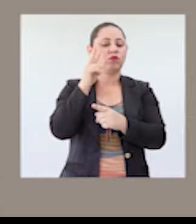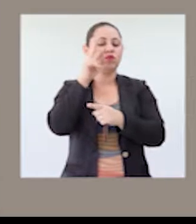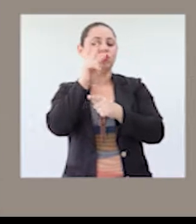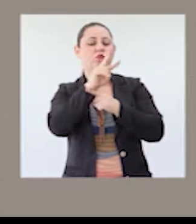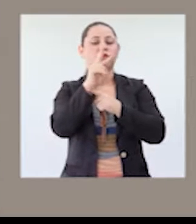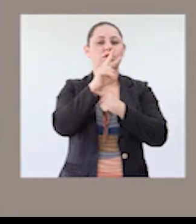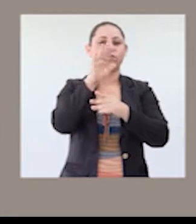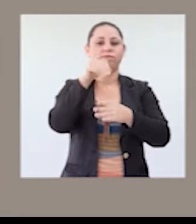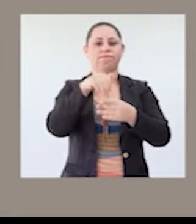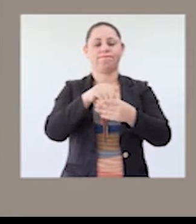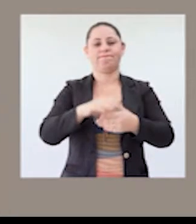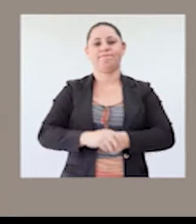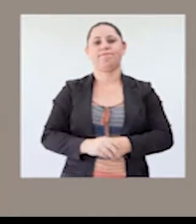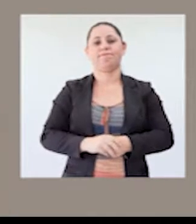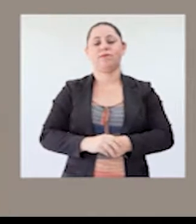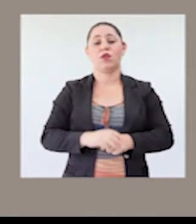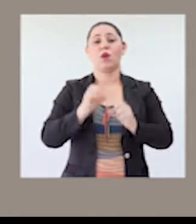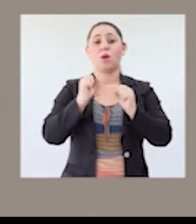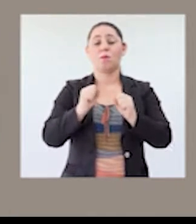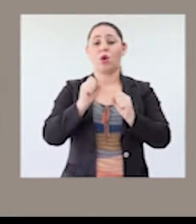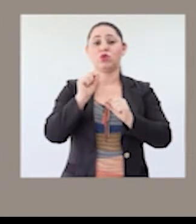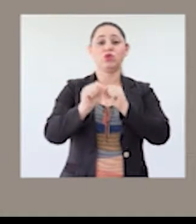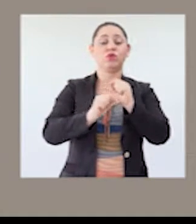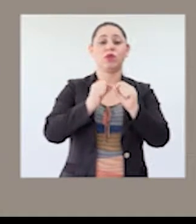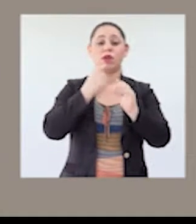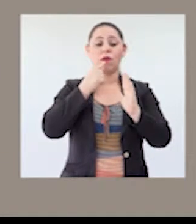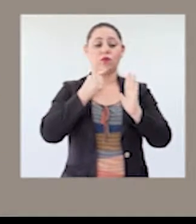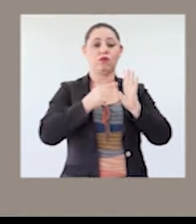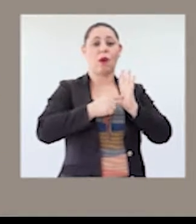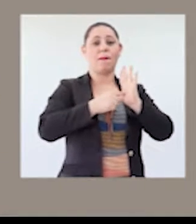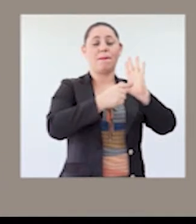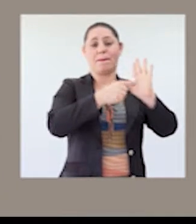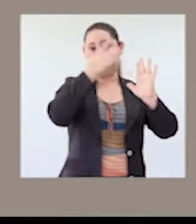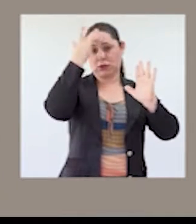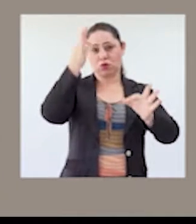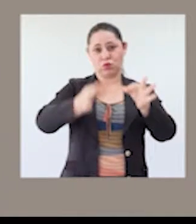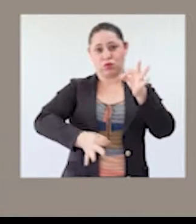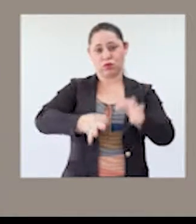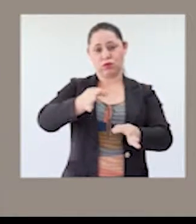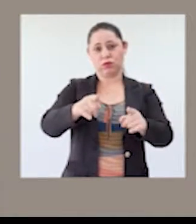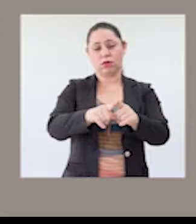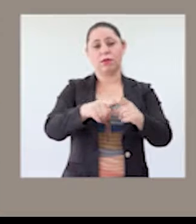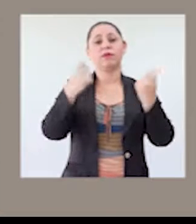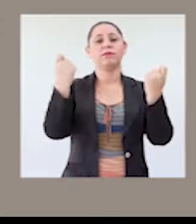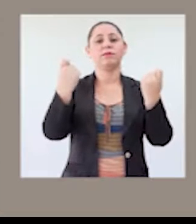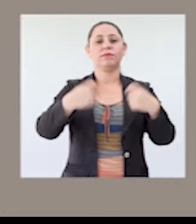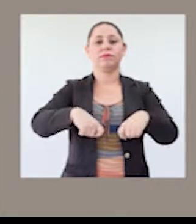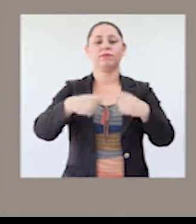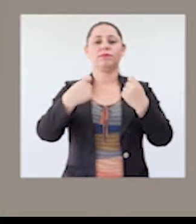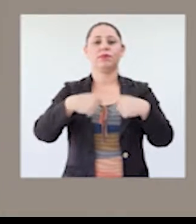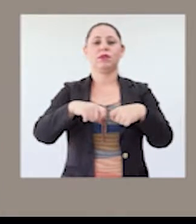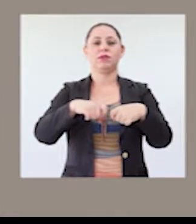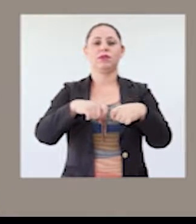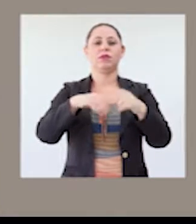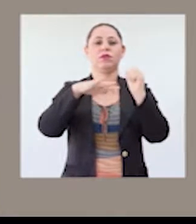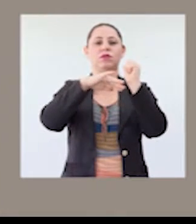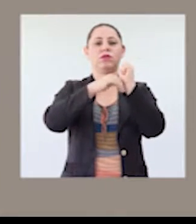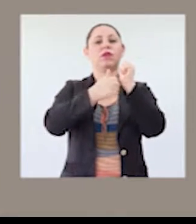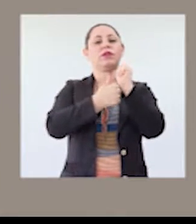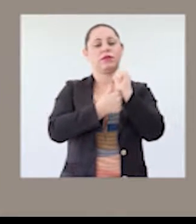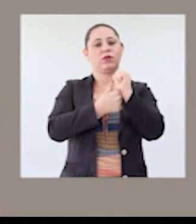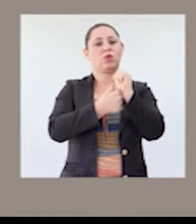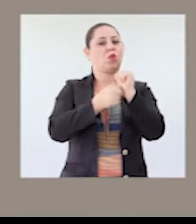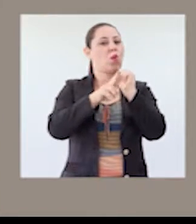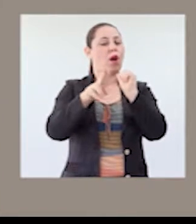processo eleitoral. Então, ele pode levar ao conhecimento da autoridade judiciária, é necessária a identificação